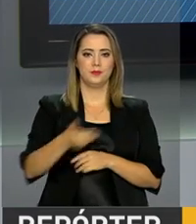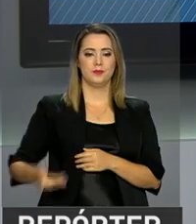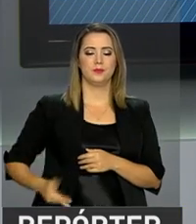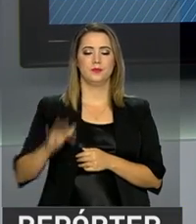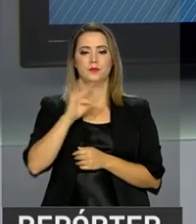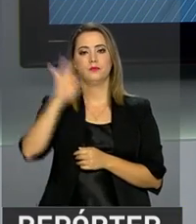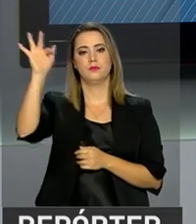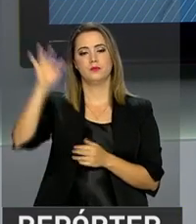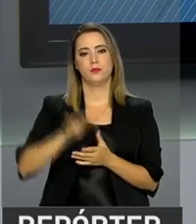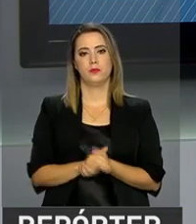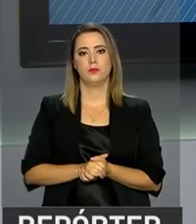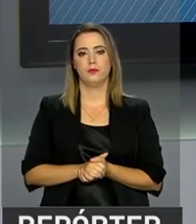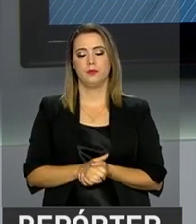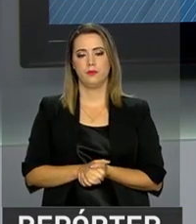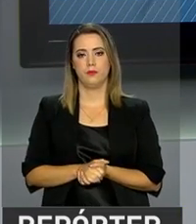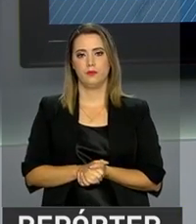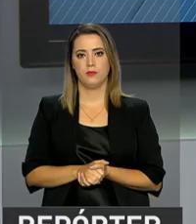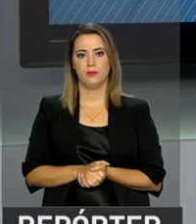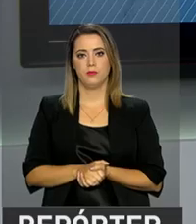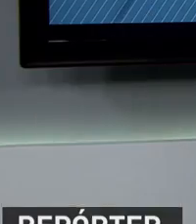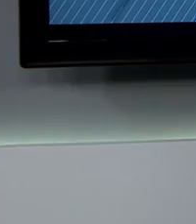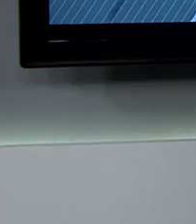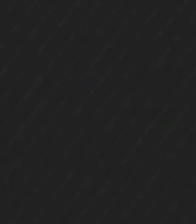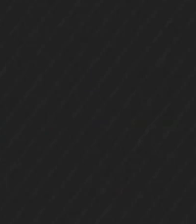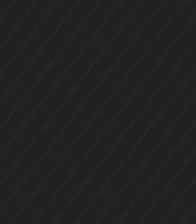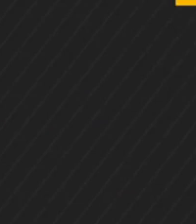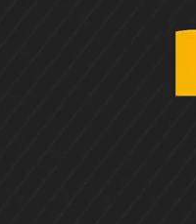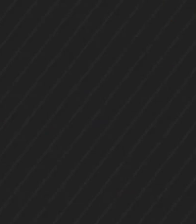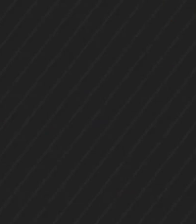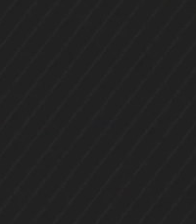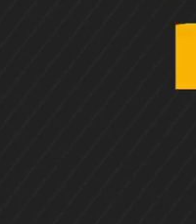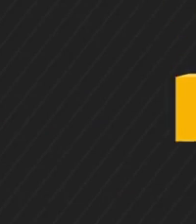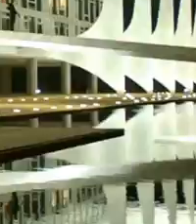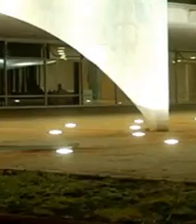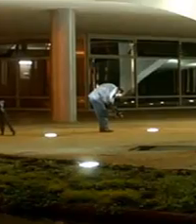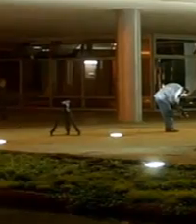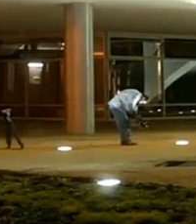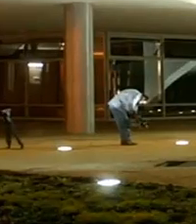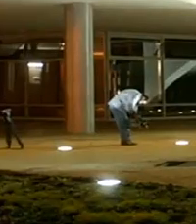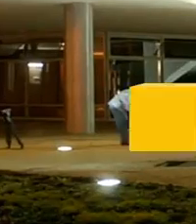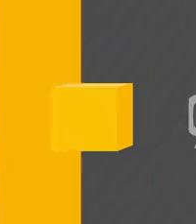com a gente aqui na NBR, a TV do Governo Federal.